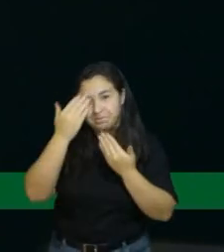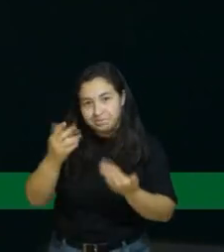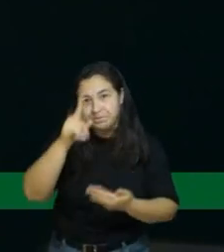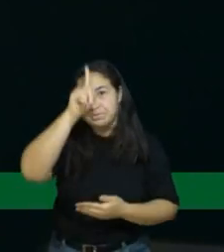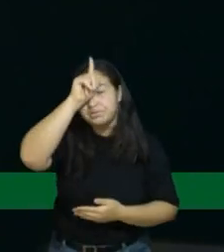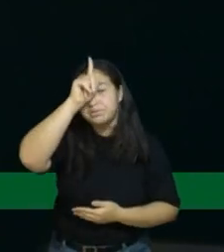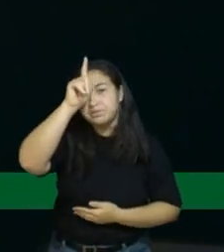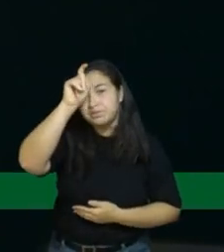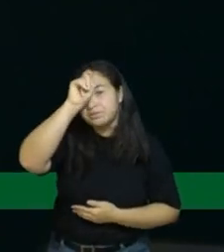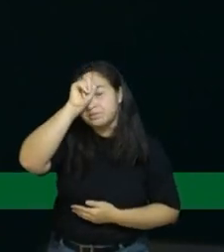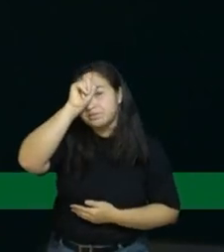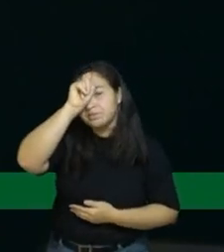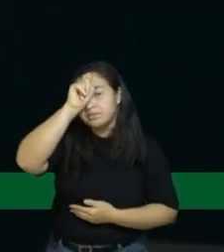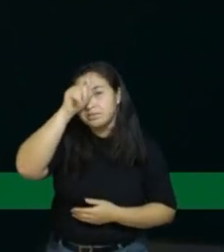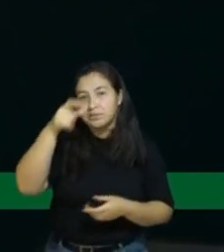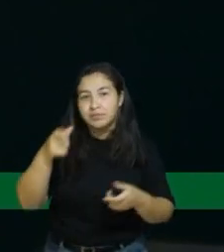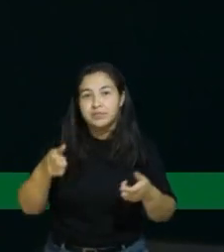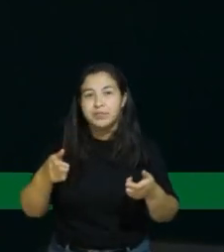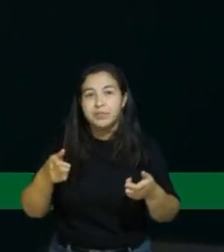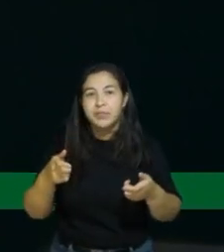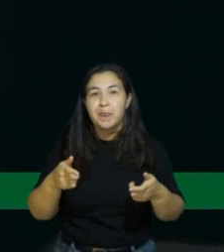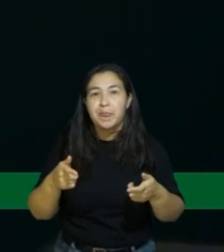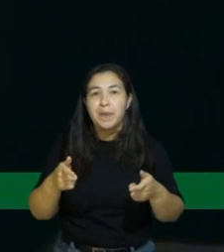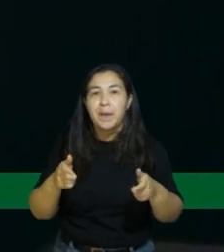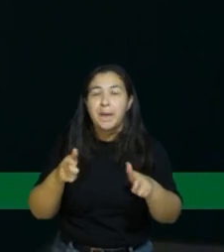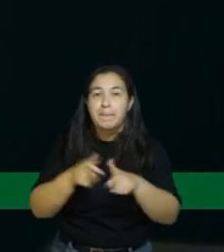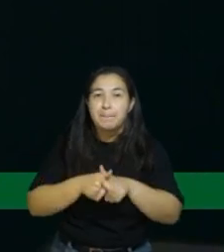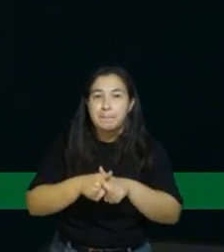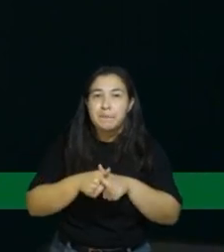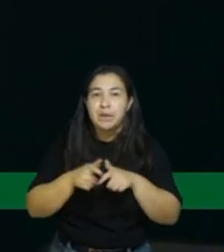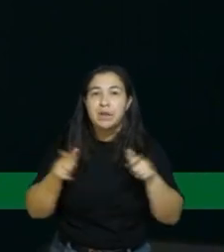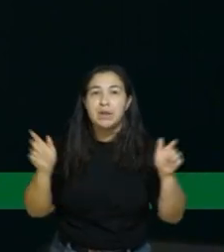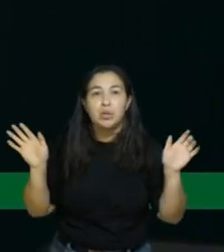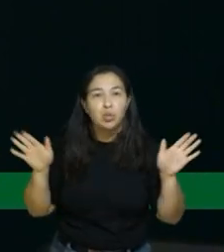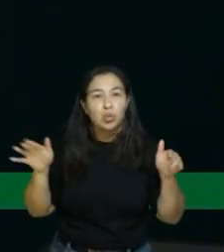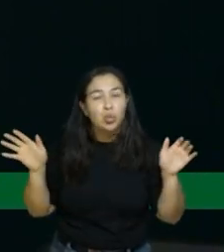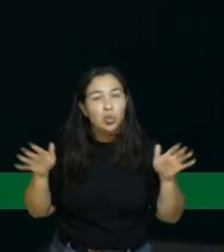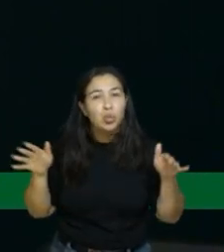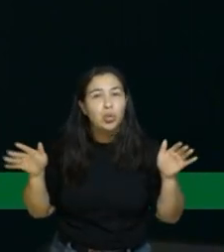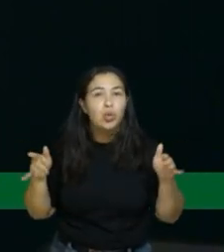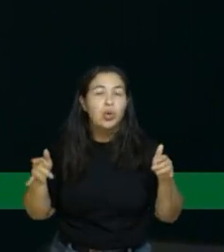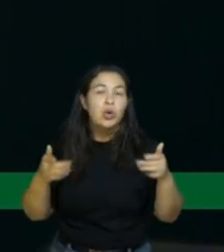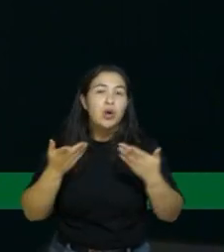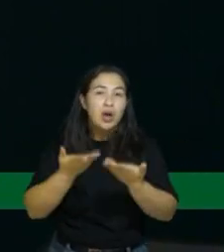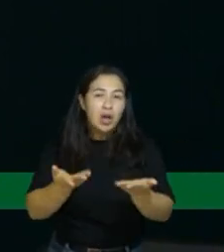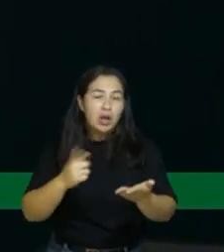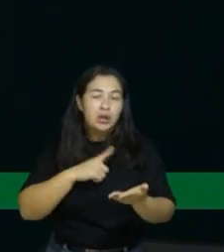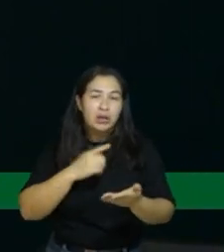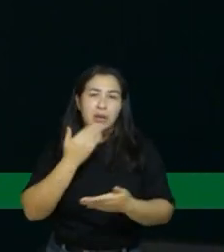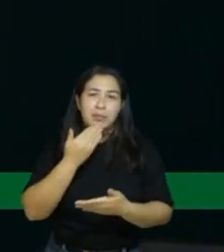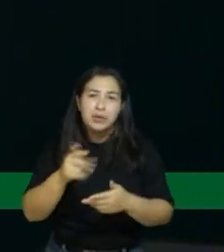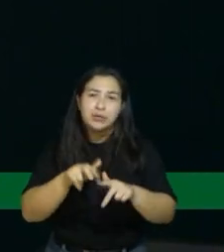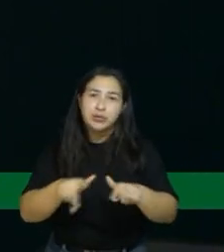Hospital Pequeno Anjo que fez aqui a sua explanação Pequeno Anjo que faz esse pedido de demanda a gente através da bancada do Vale de